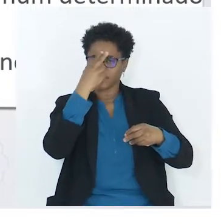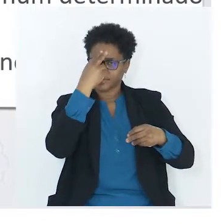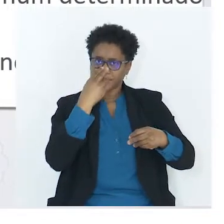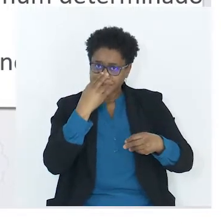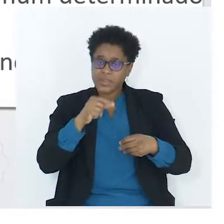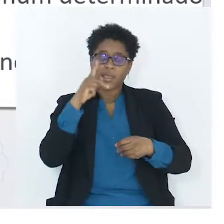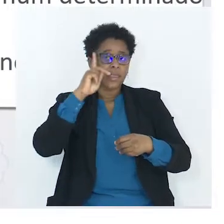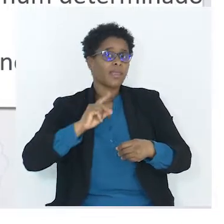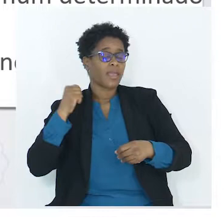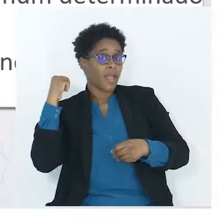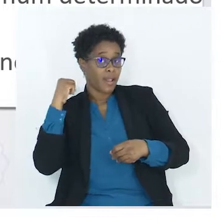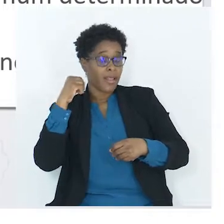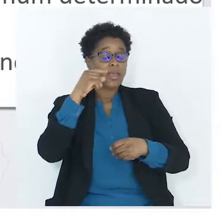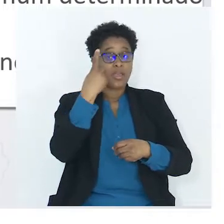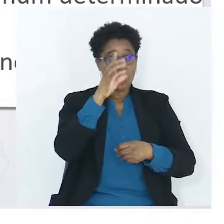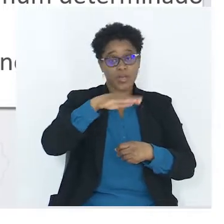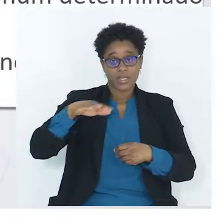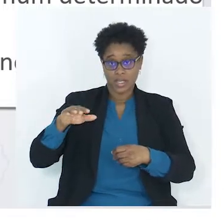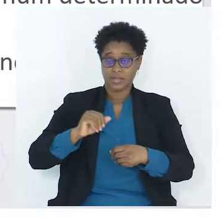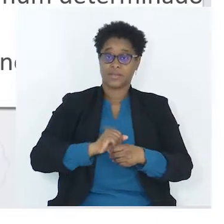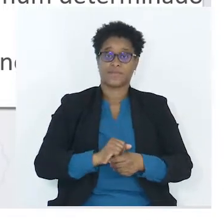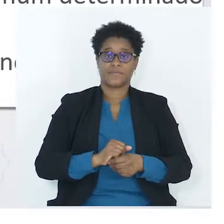É que ela é uma ciência,